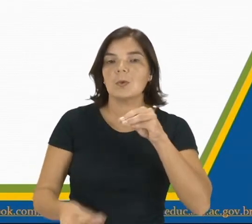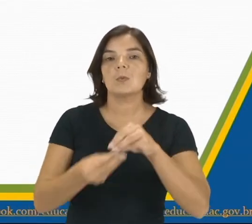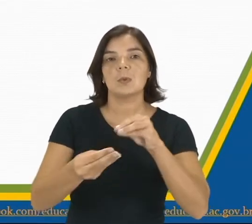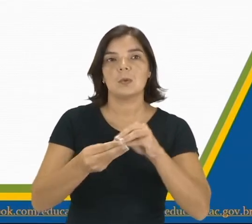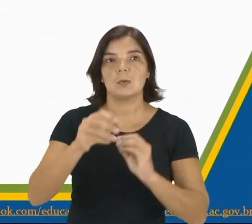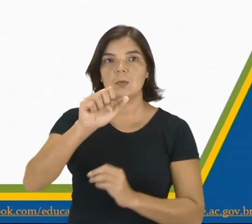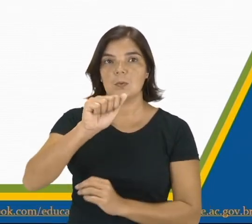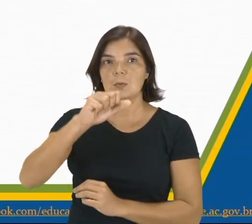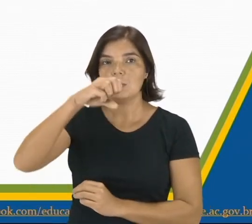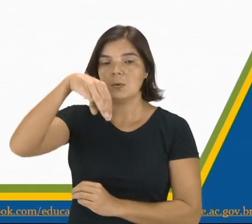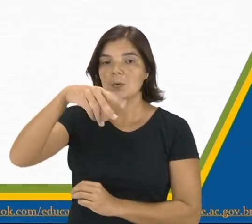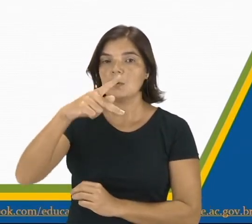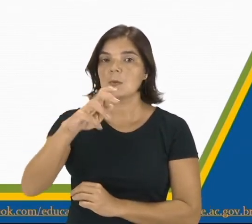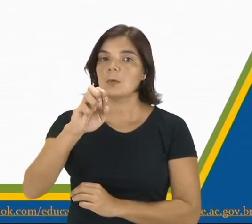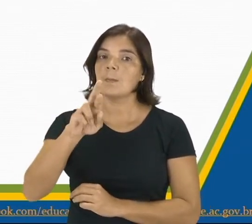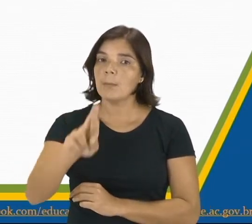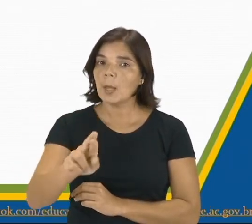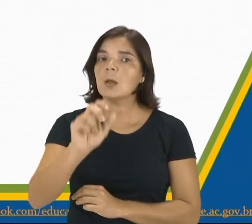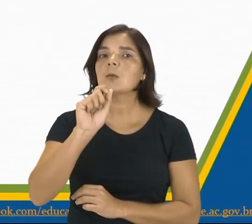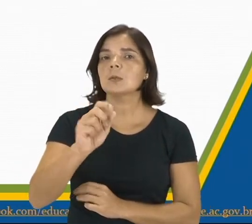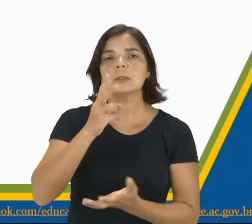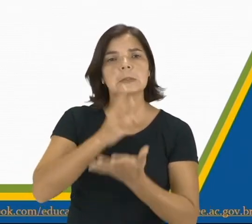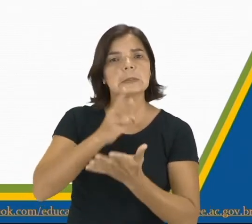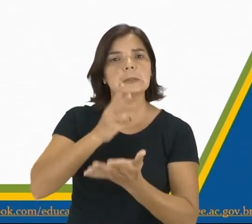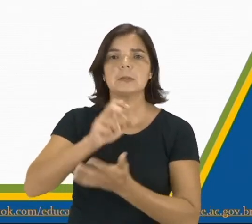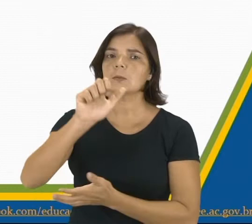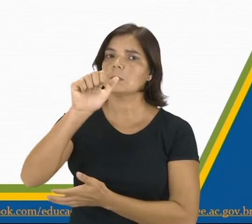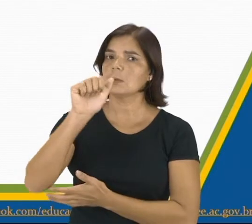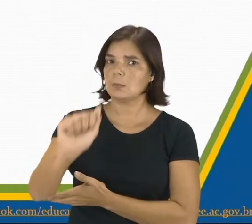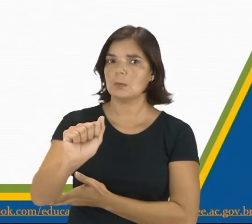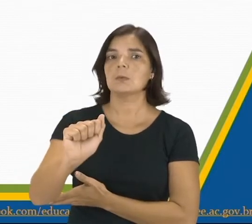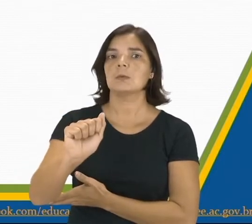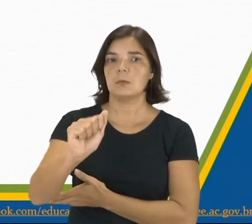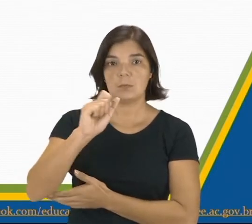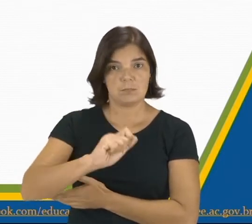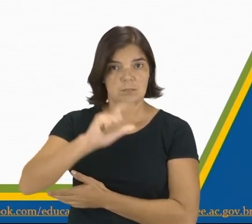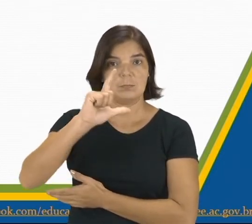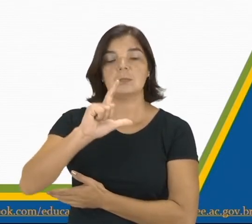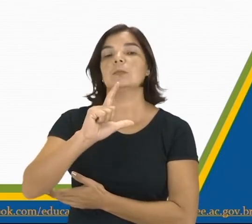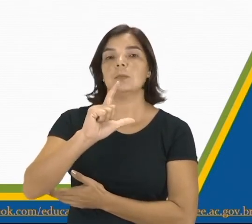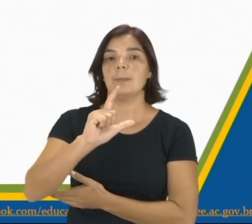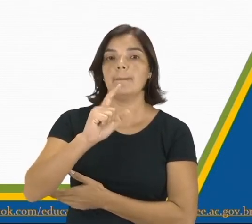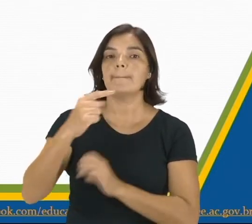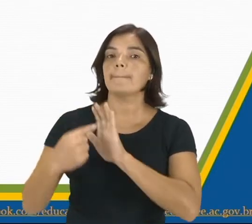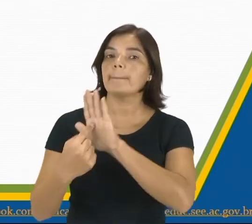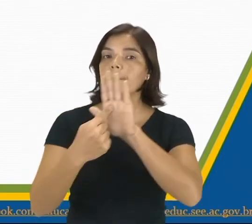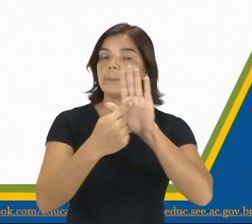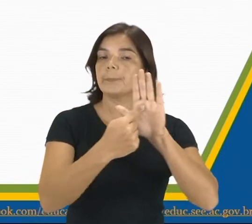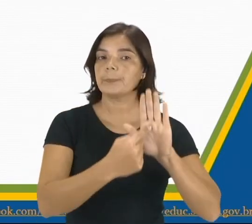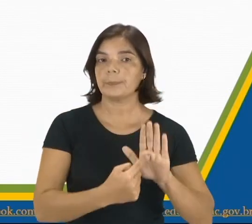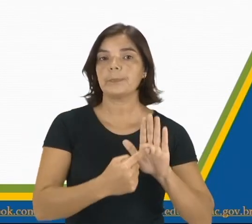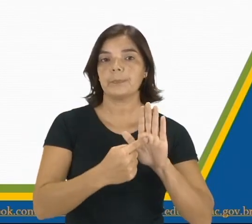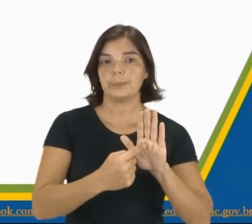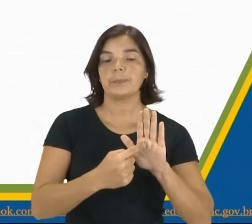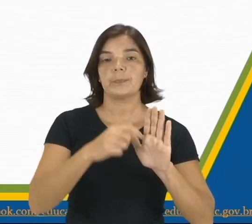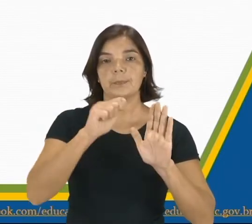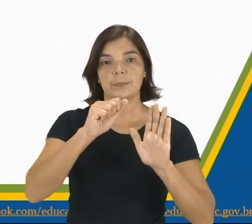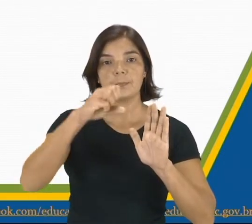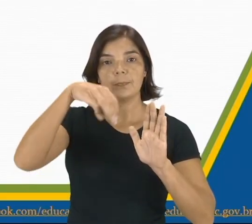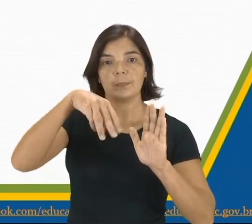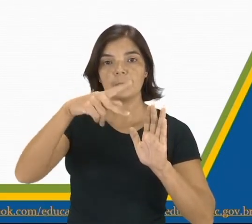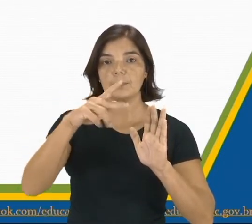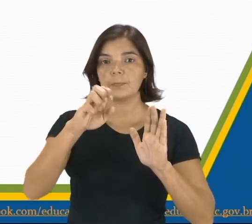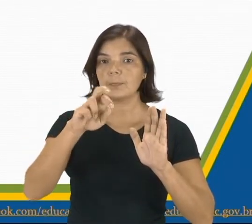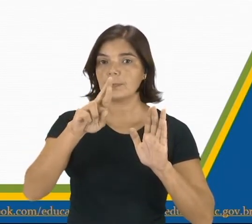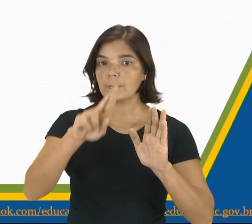é o ampere. Vocês vão usar sempre o símbolo, a letra A maiúscula, para representar o símbolo da